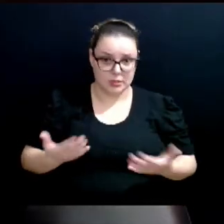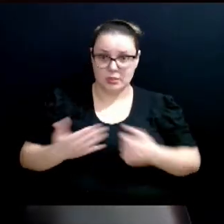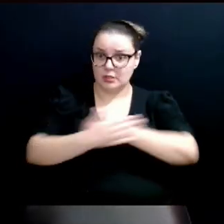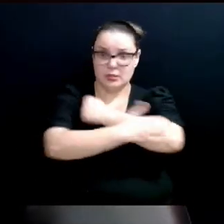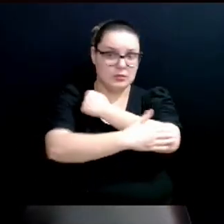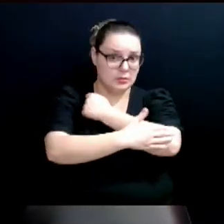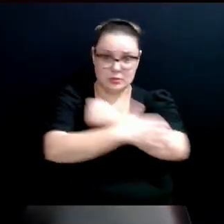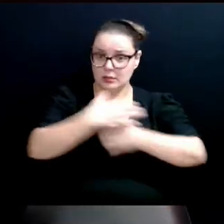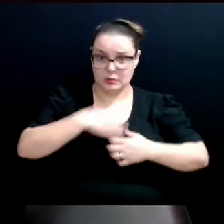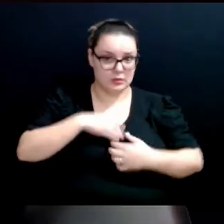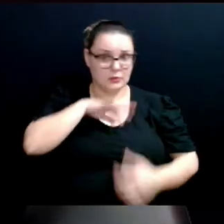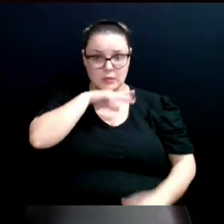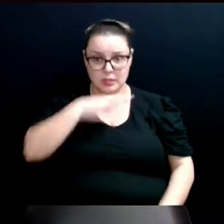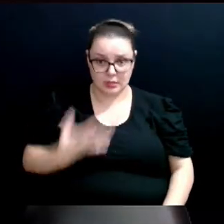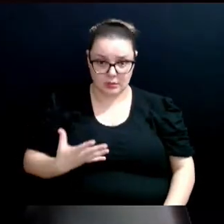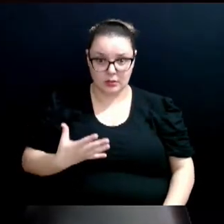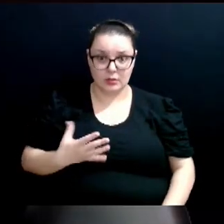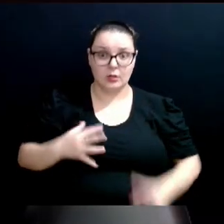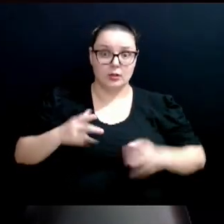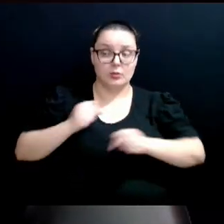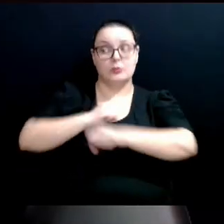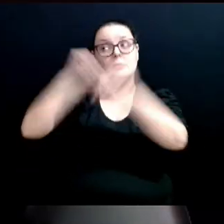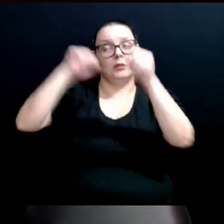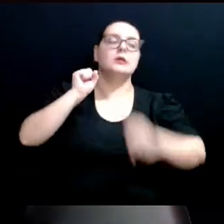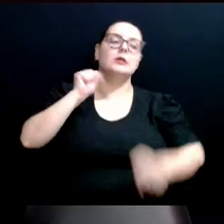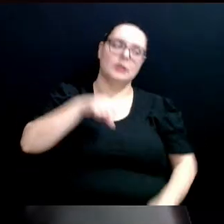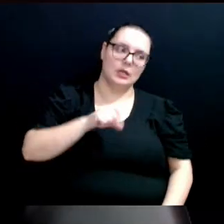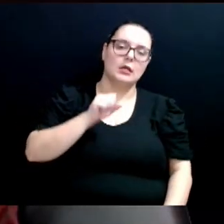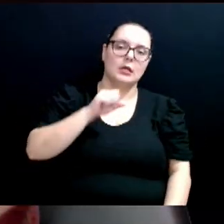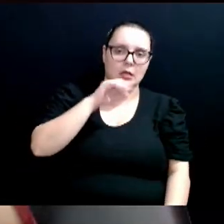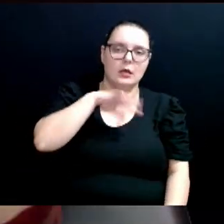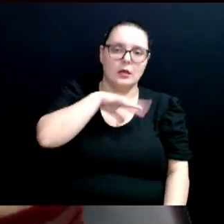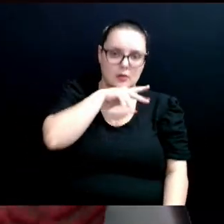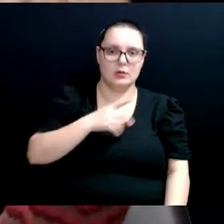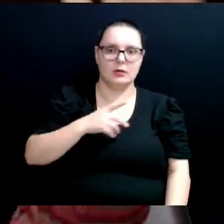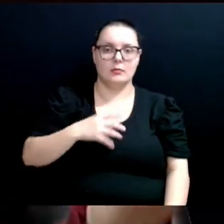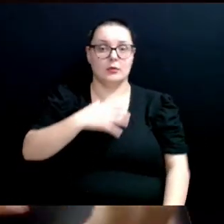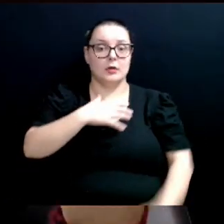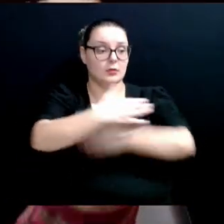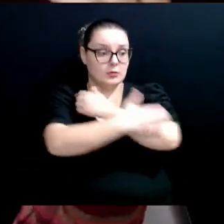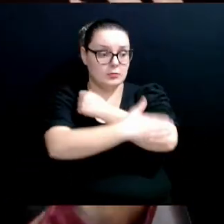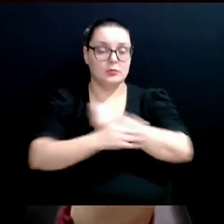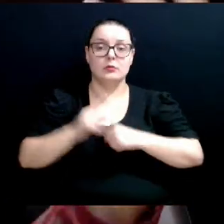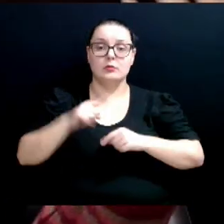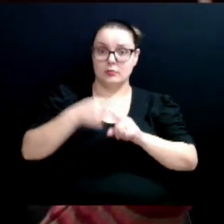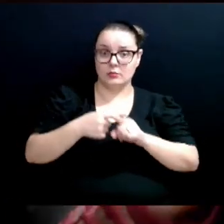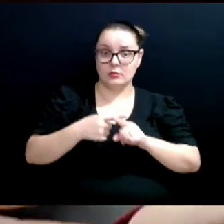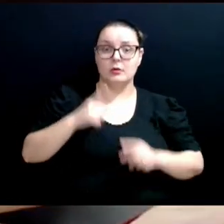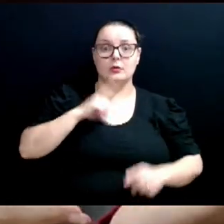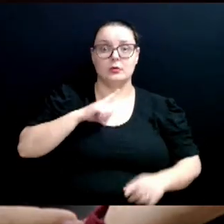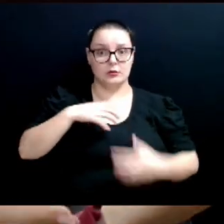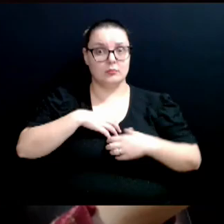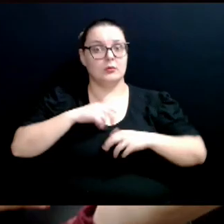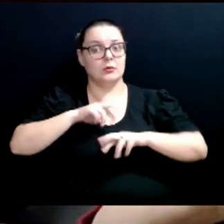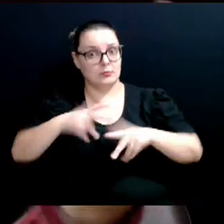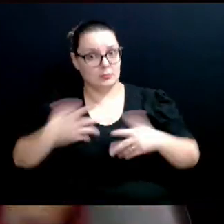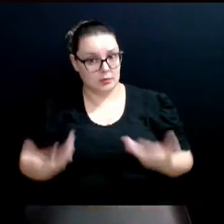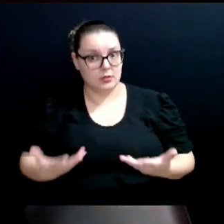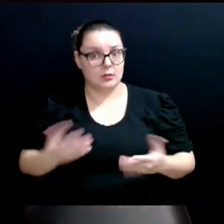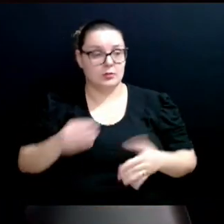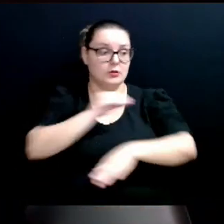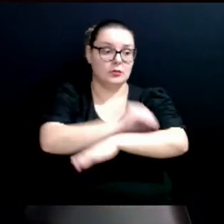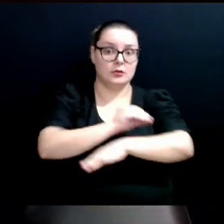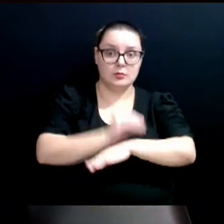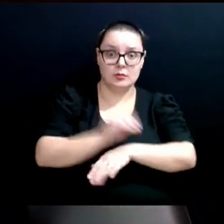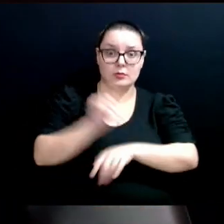Tudo em exagero se torna ruim, mas o ciúmes é algo positivo de que eu tenho um afeto, um sentimento de cuidado com a outra pessoa e